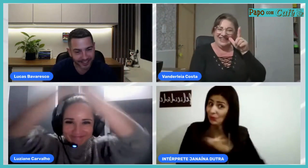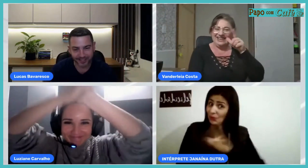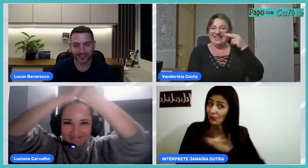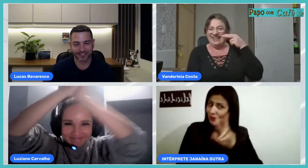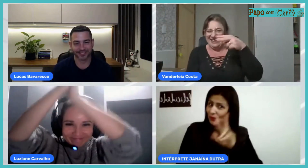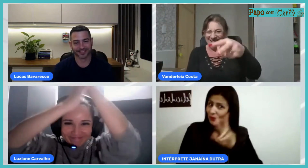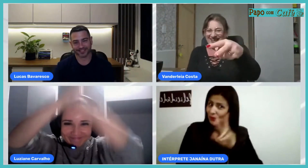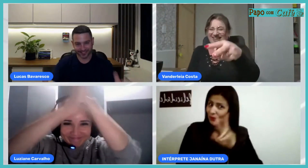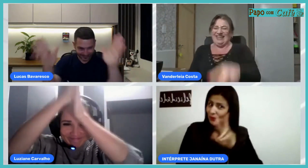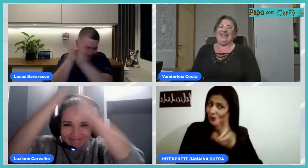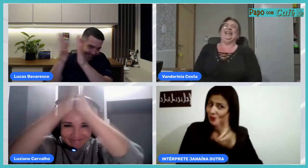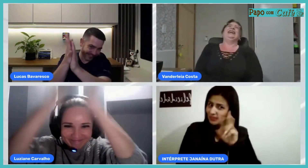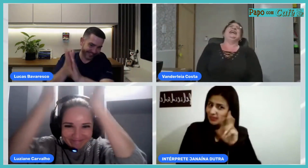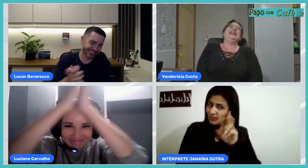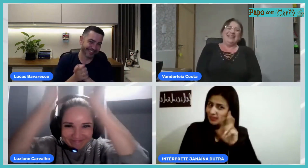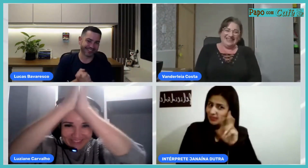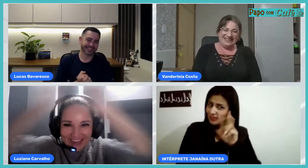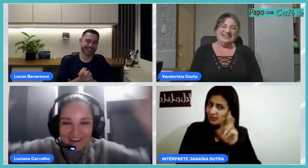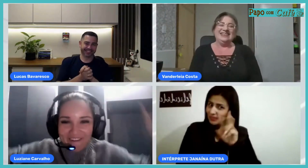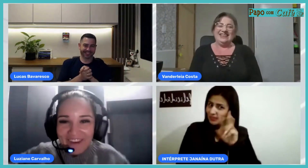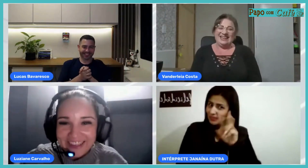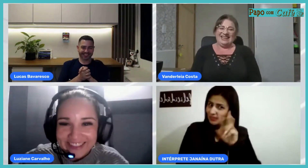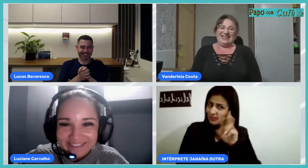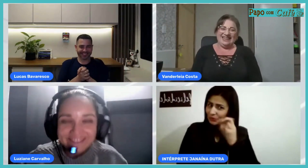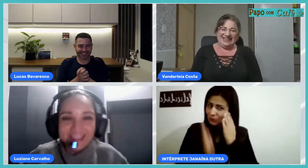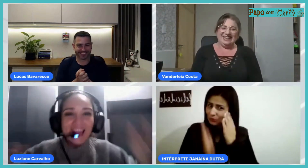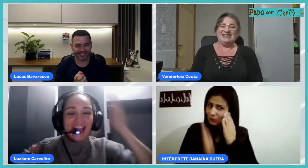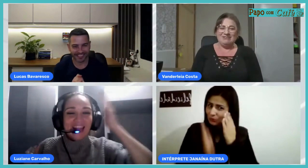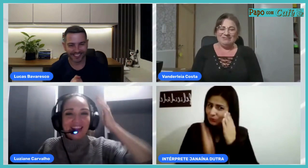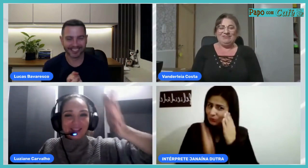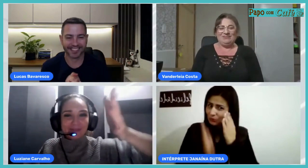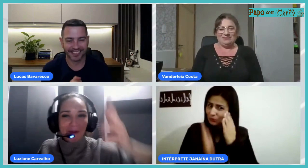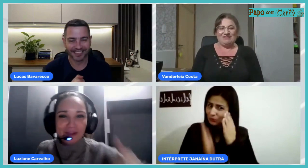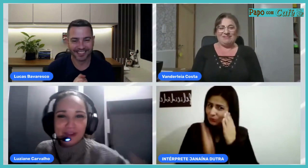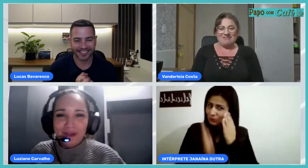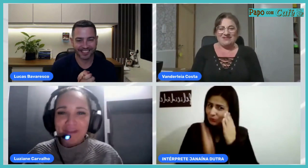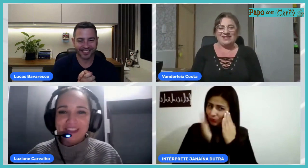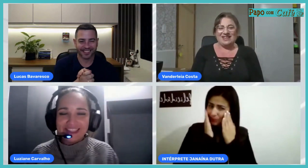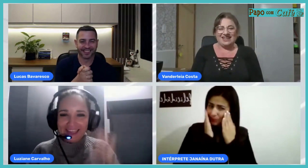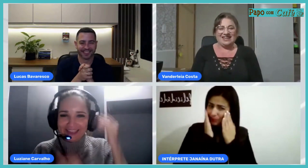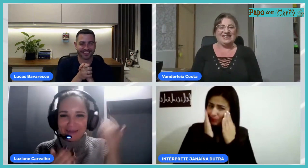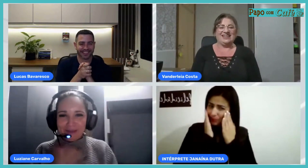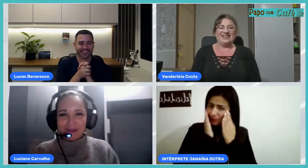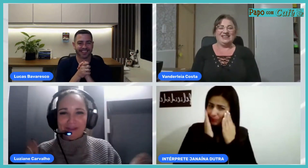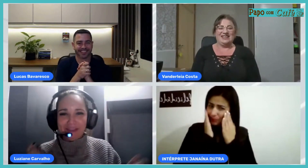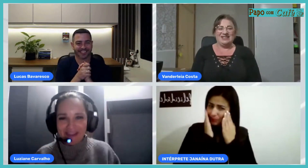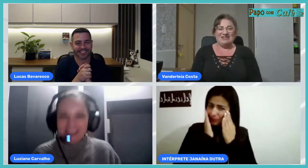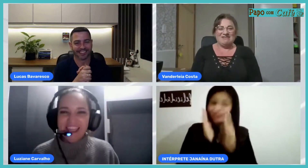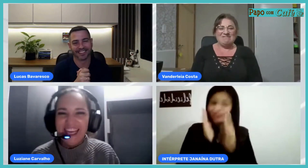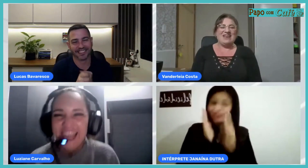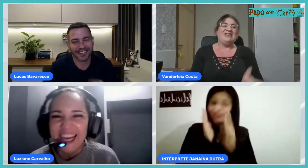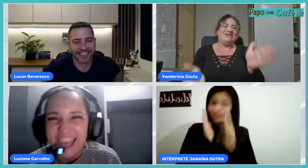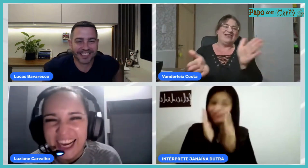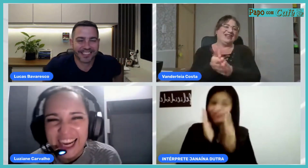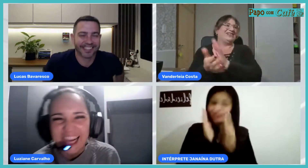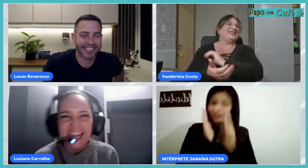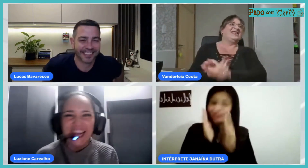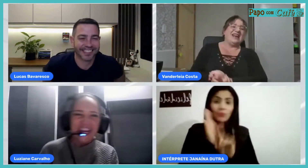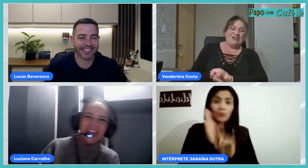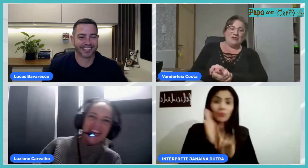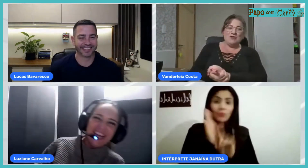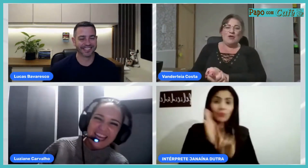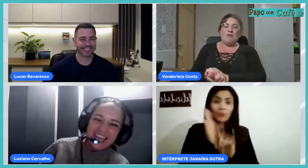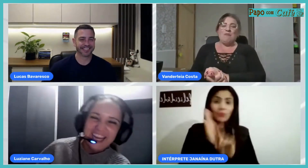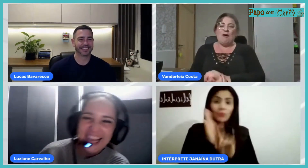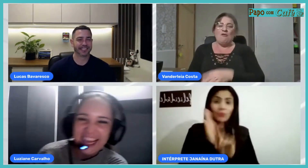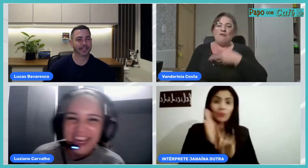falar nisso? E agora? Responde tu, Vanderlei, que depois eu venho. Meu Deus do